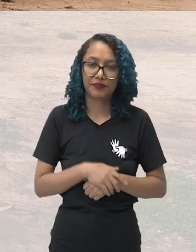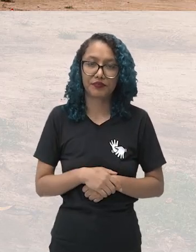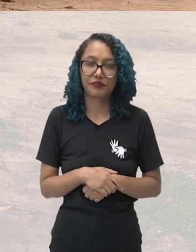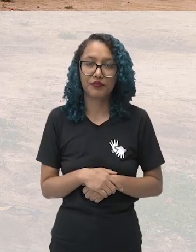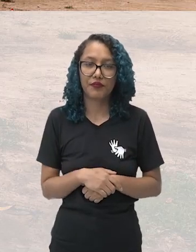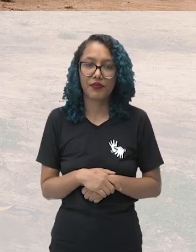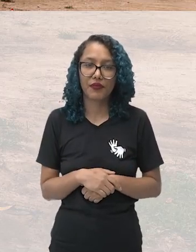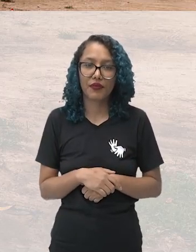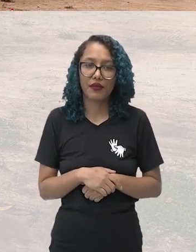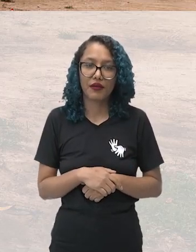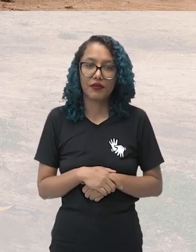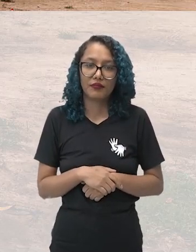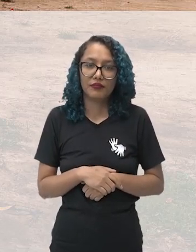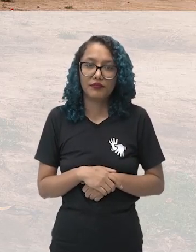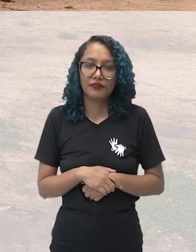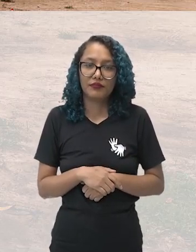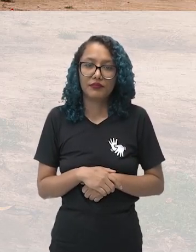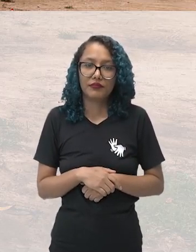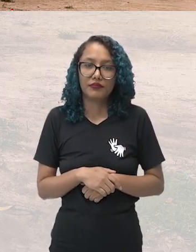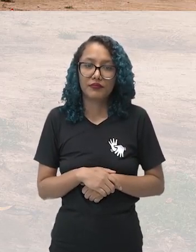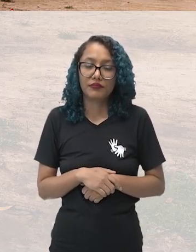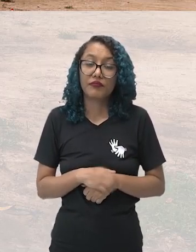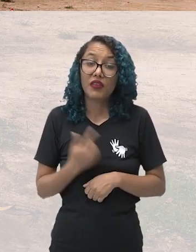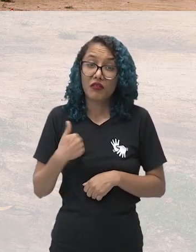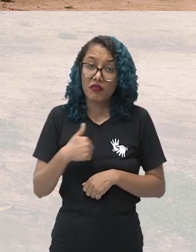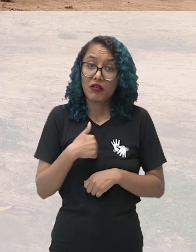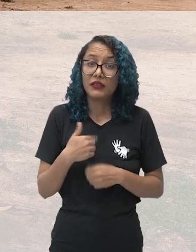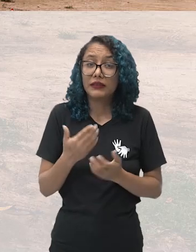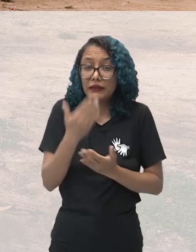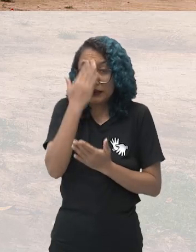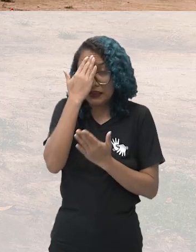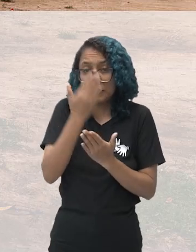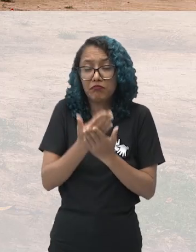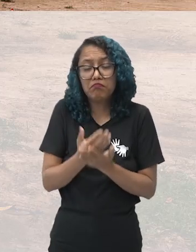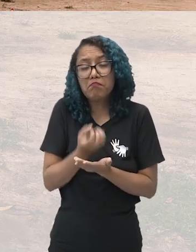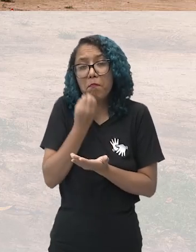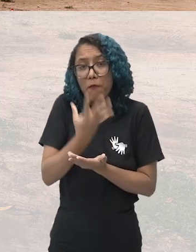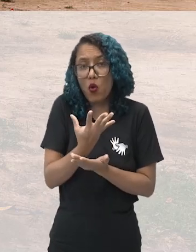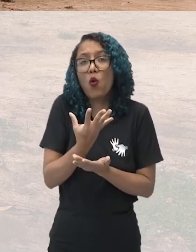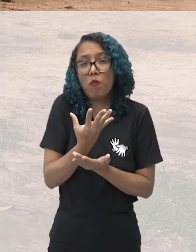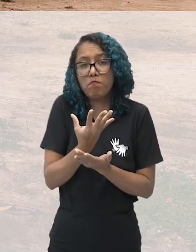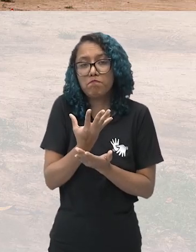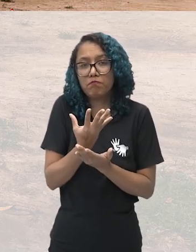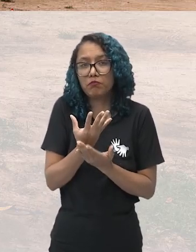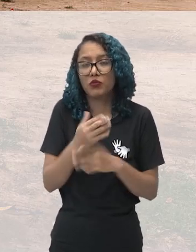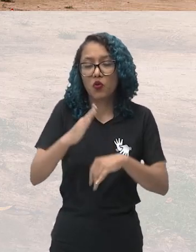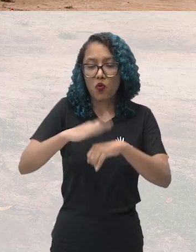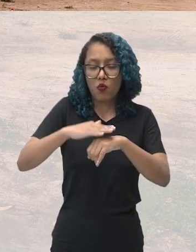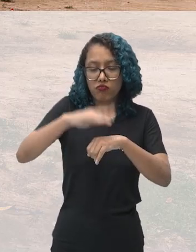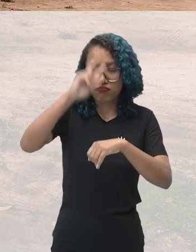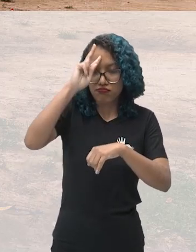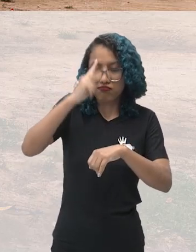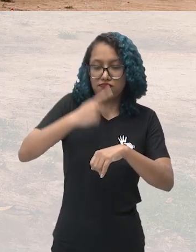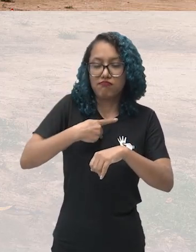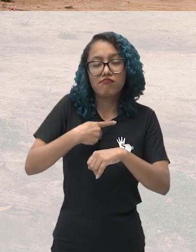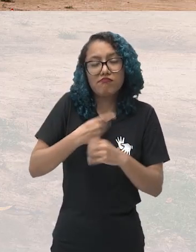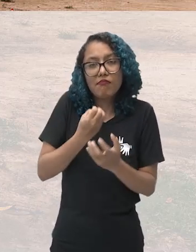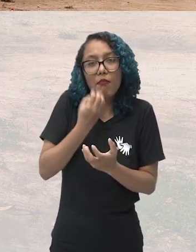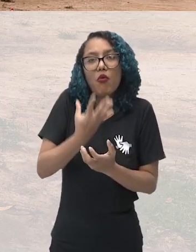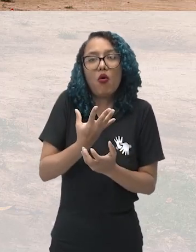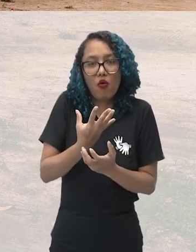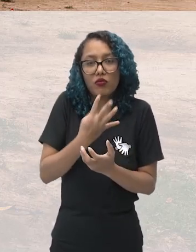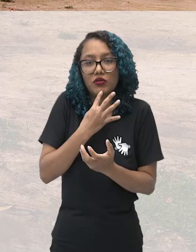aqui, consideramos positivo esse entendimento de si para se autodeclarar enquanto povo,